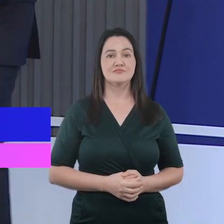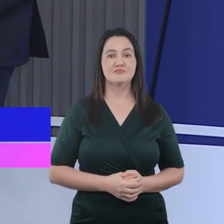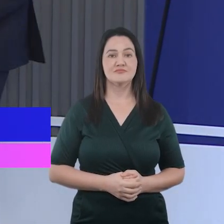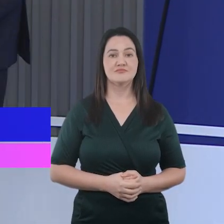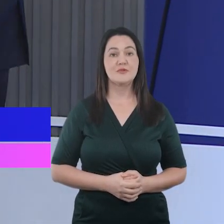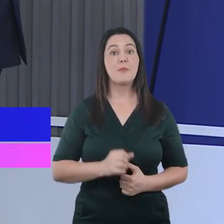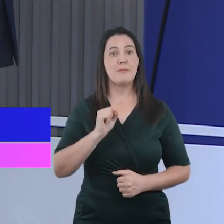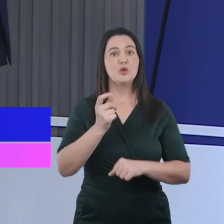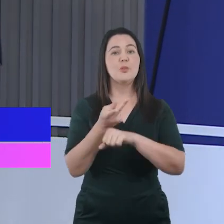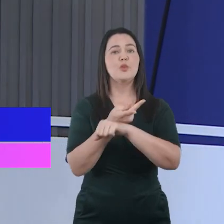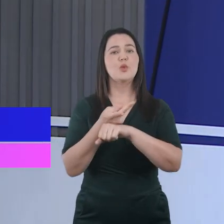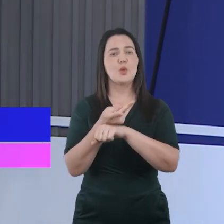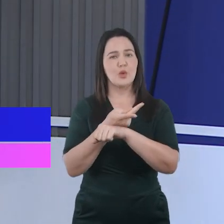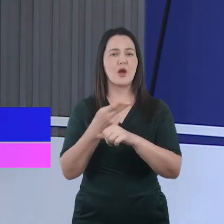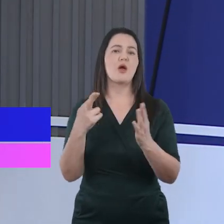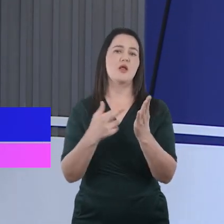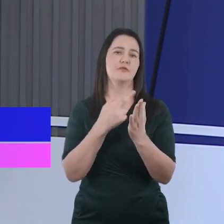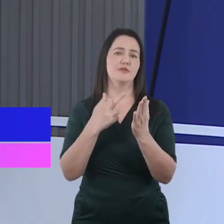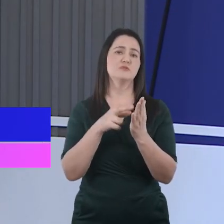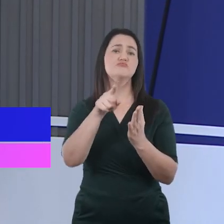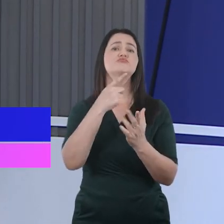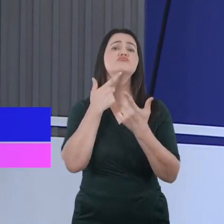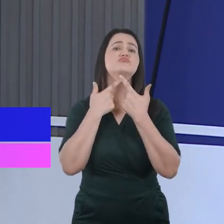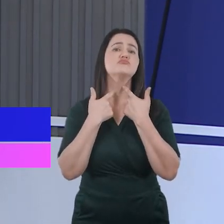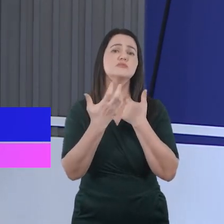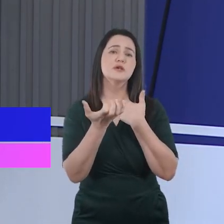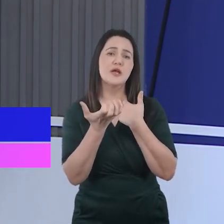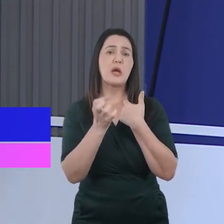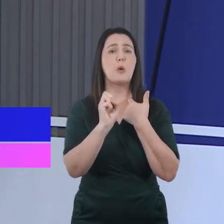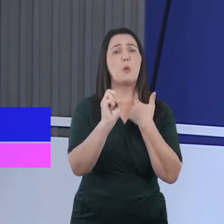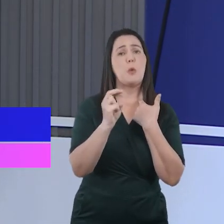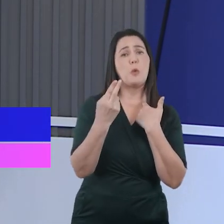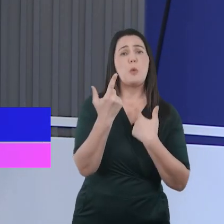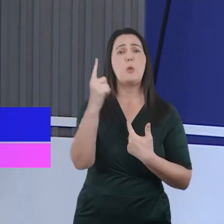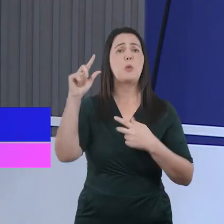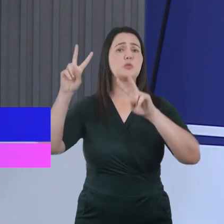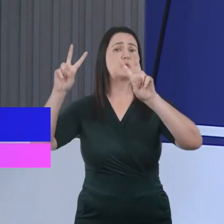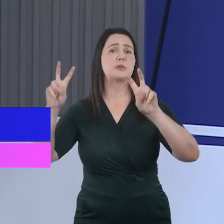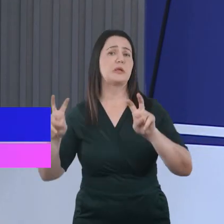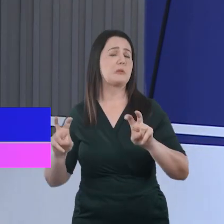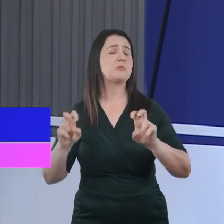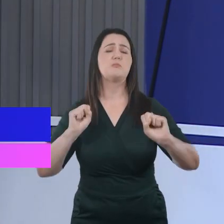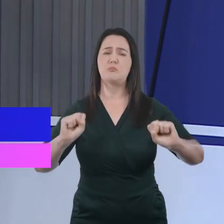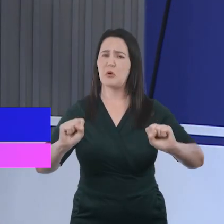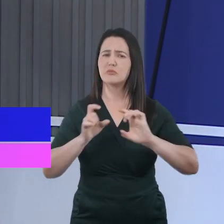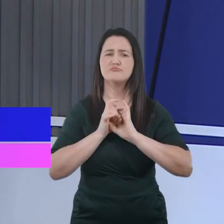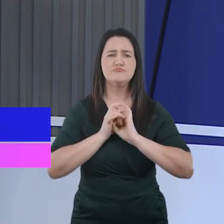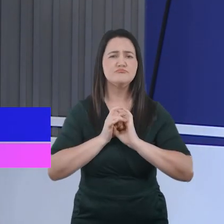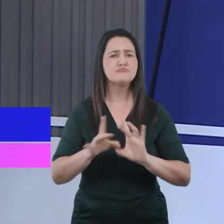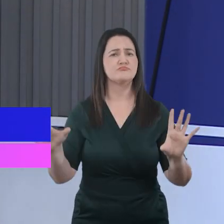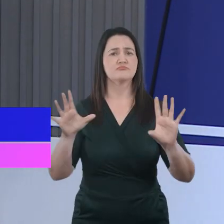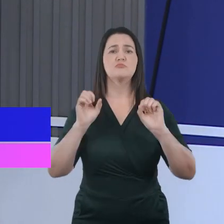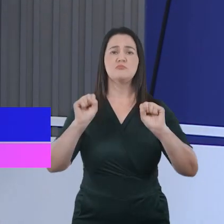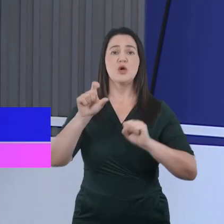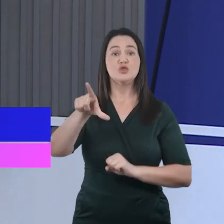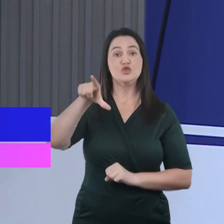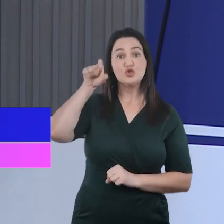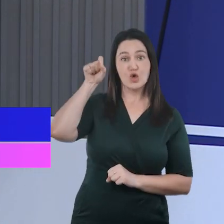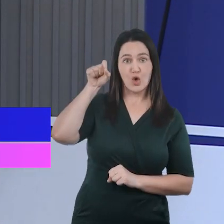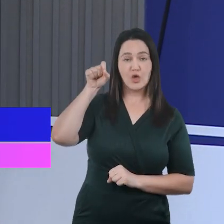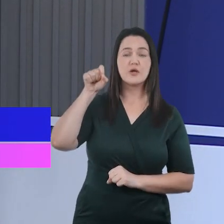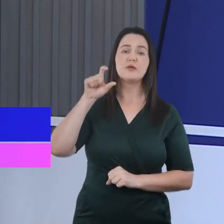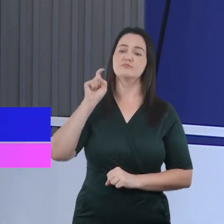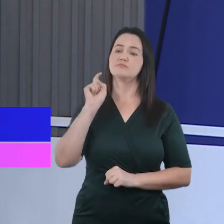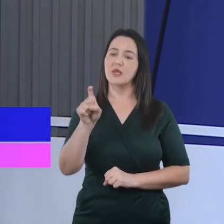a Novo Tempo. Você, então, vai aqui e procura Jesus Restaurador da Vida ou outro tema que for do seu interesse, que você